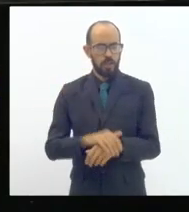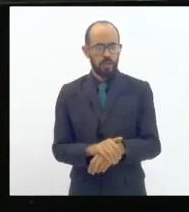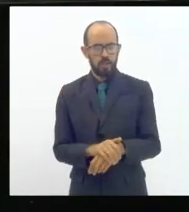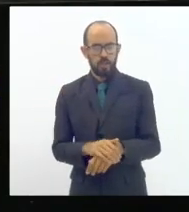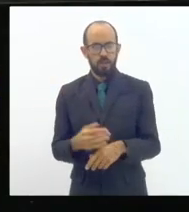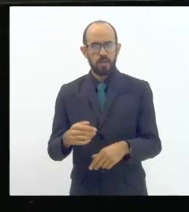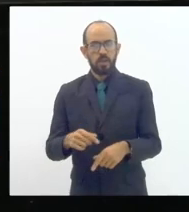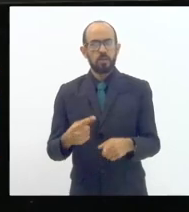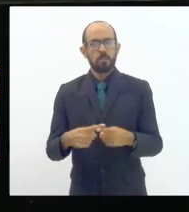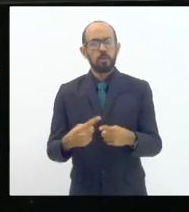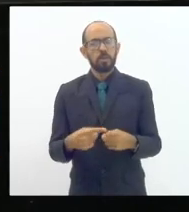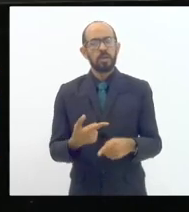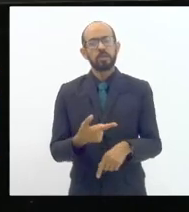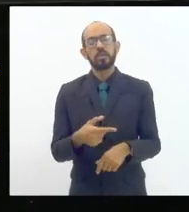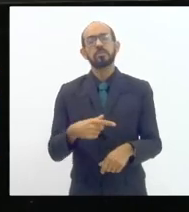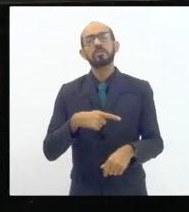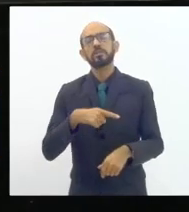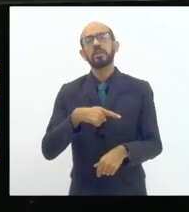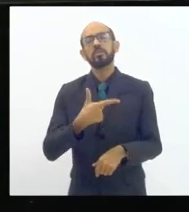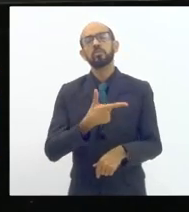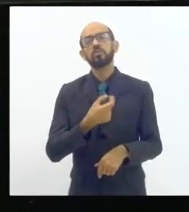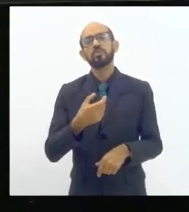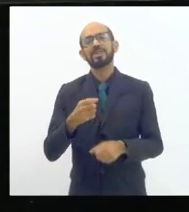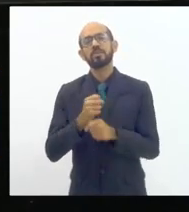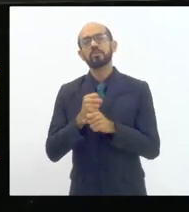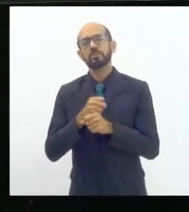200 anos da independência do Brasil.